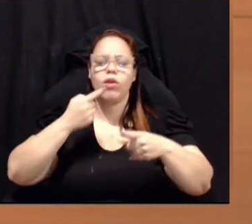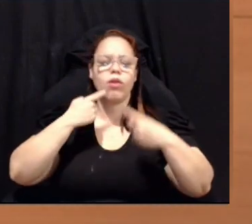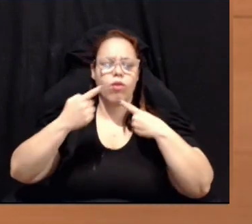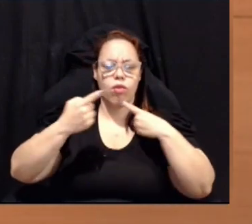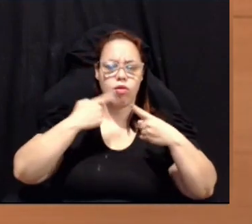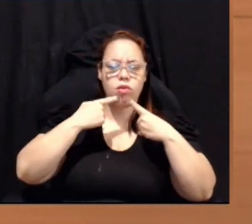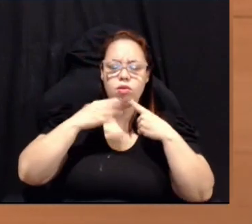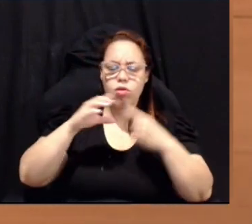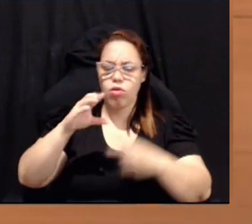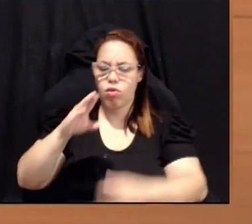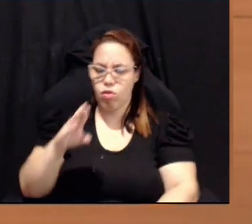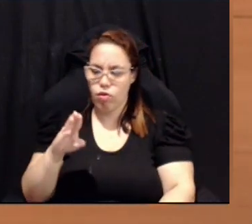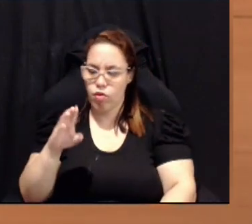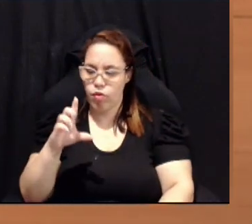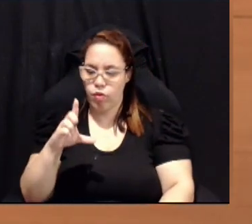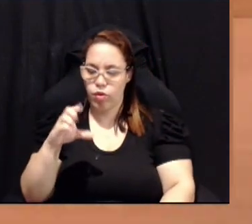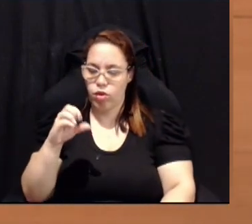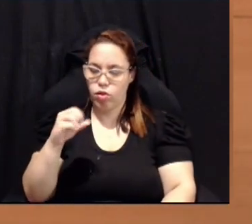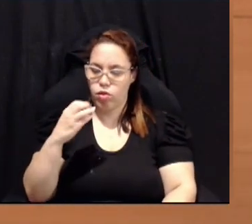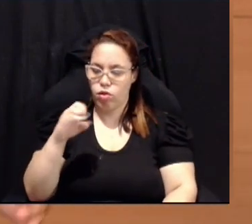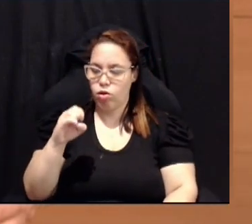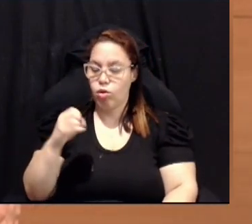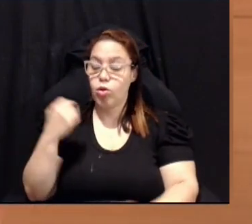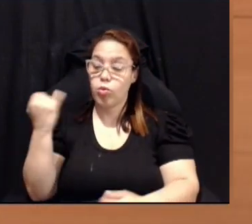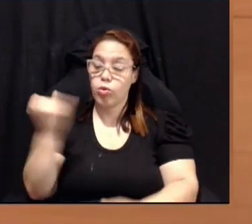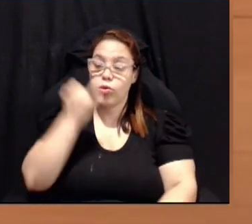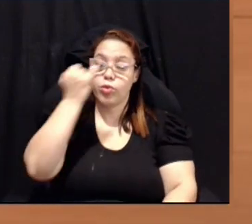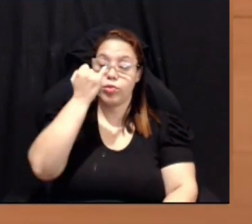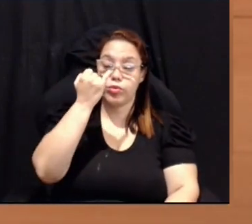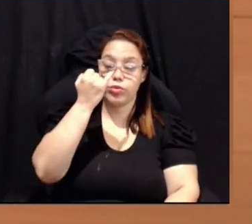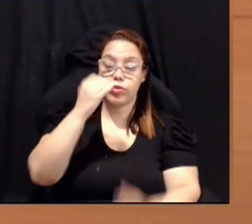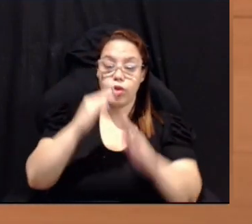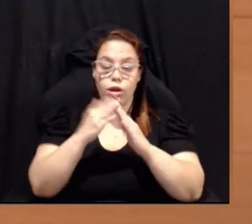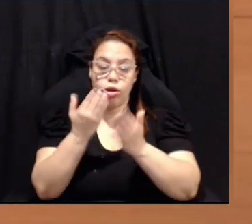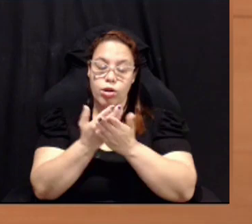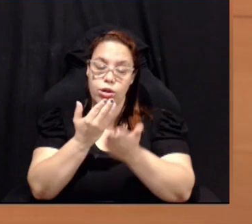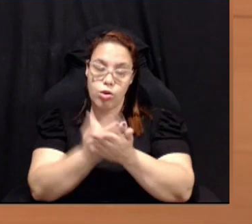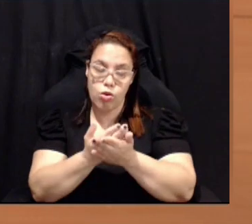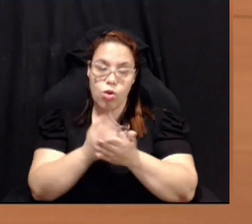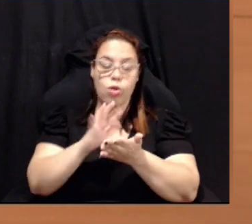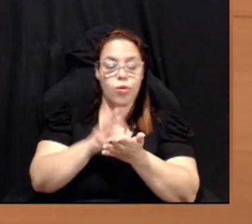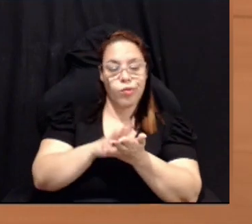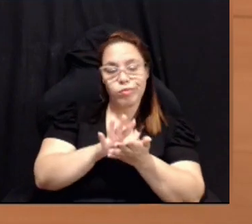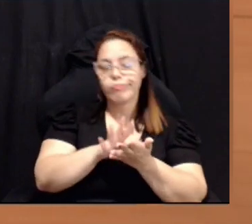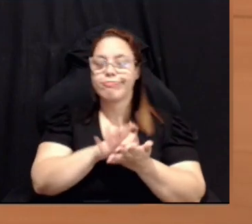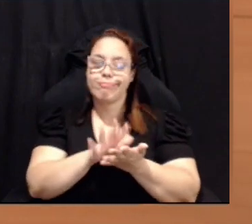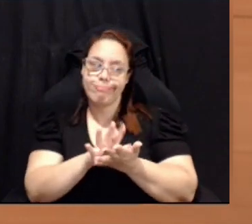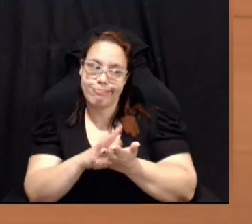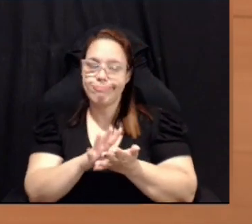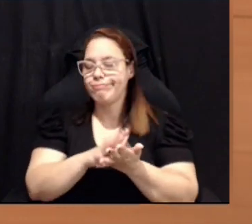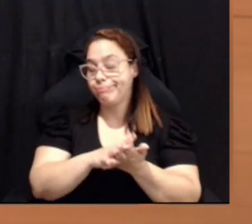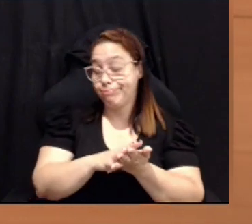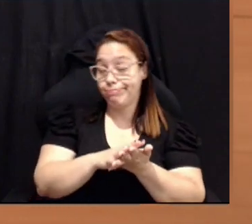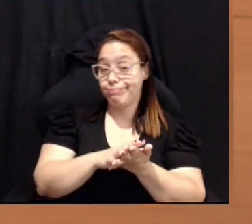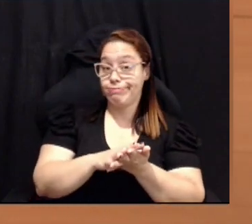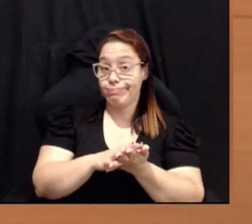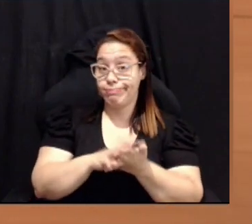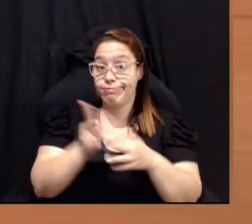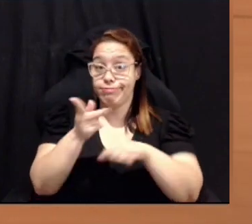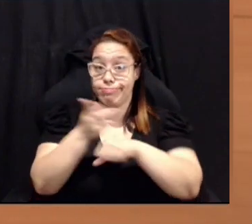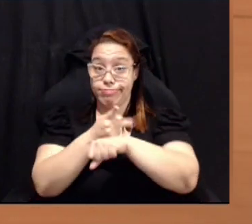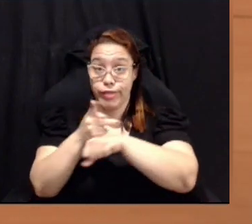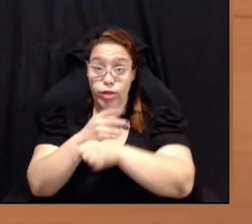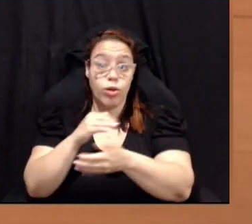muito importante, né? Tem todo o debate aí das escolas de samba também, né? Que a gente sabe que há uma busca também da Secretaria